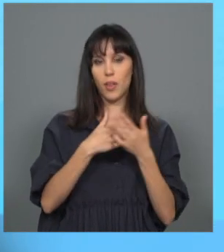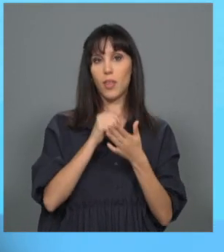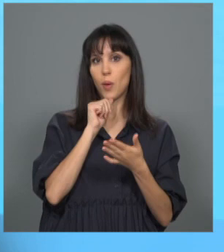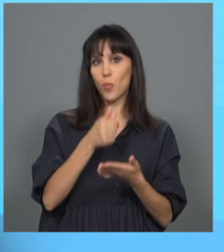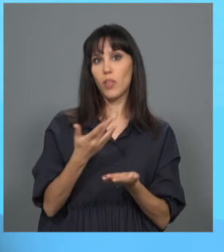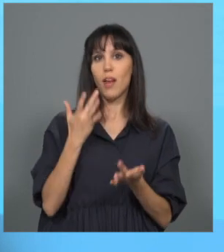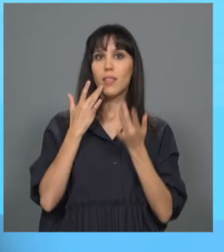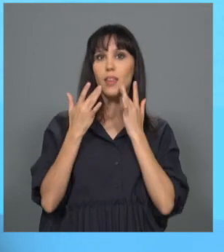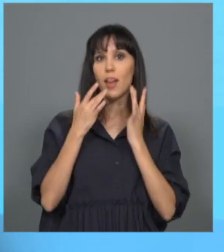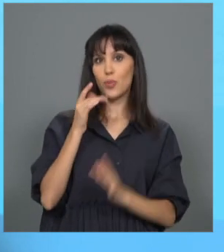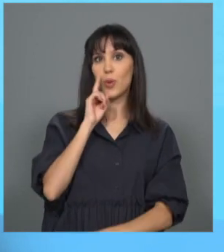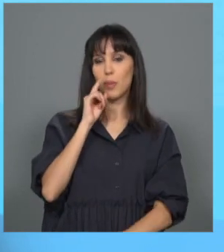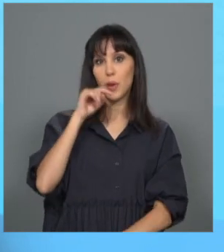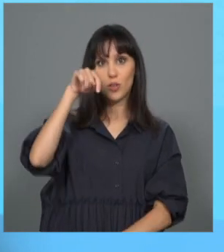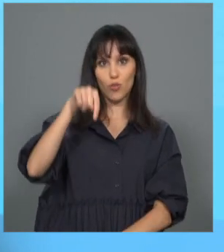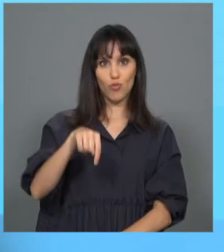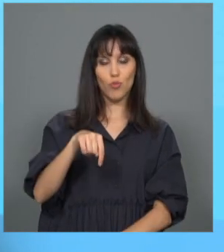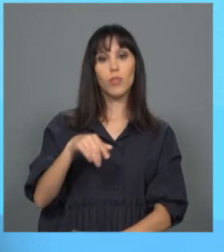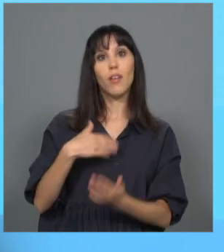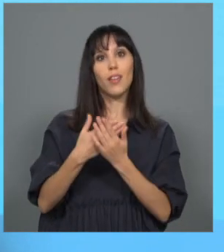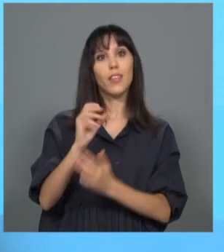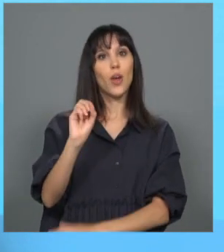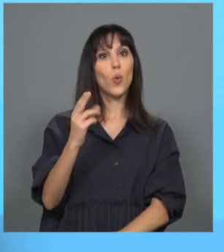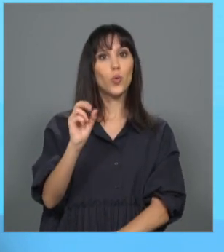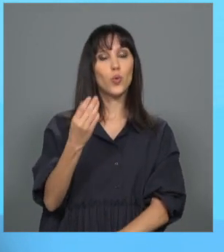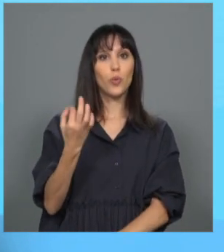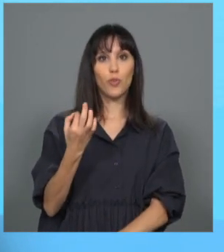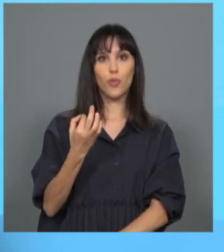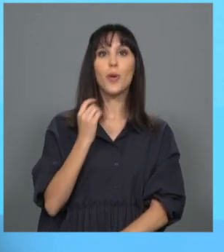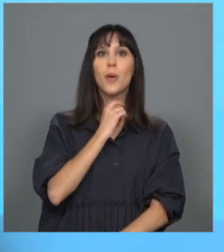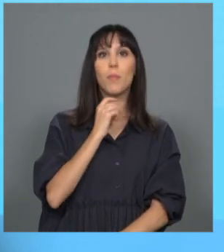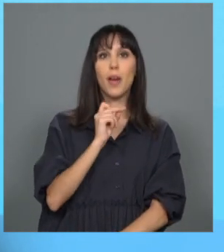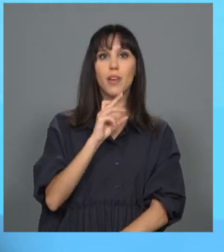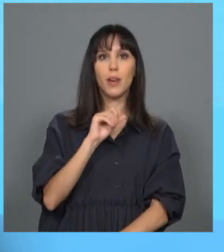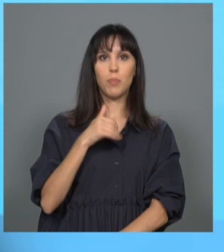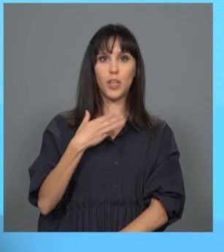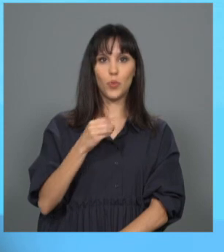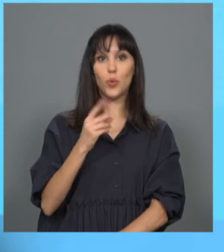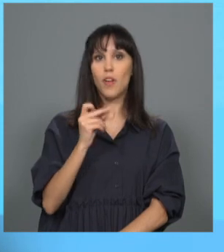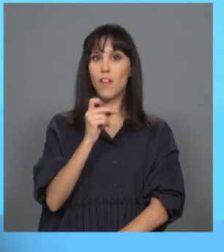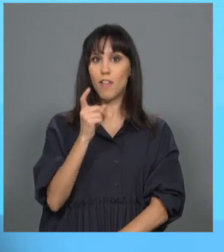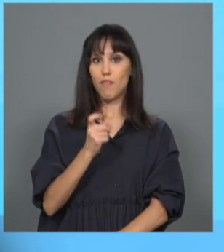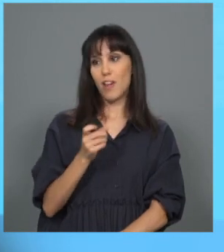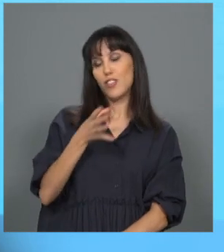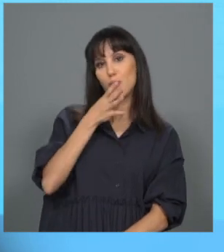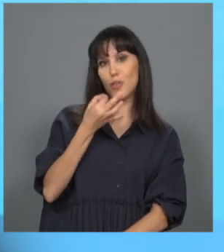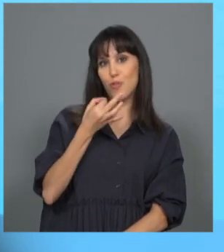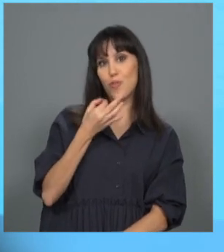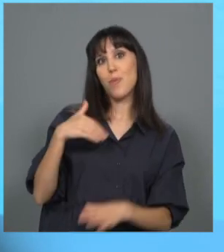Alemanha até outubro e que aqui apresentamos, depois do Padre Armindo Vaz ter participado, precisamente há 10